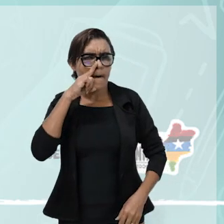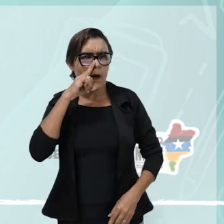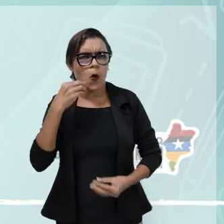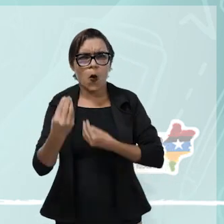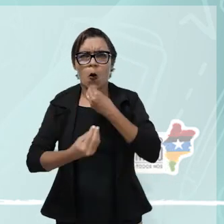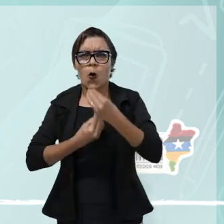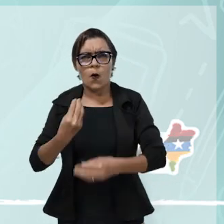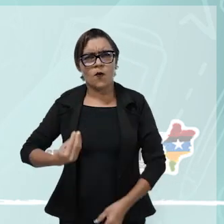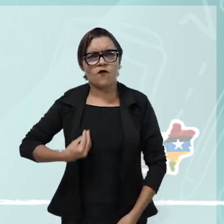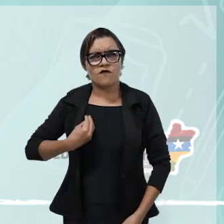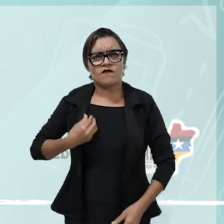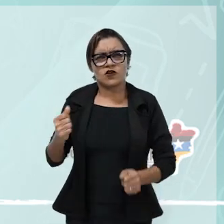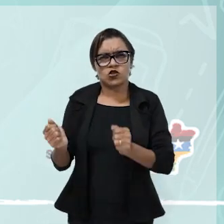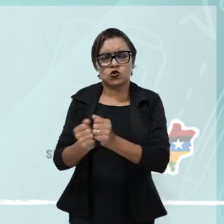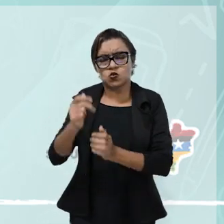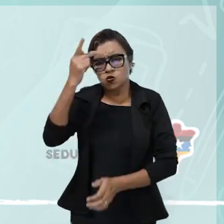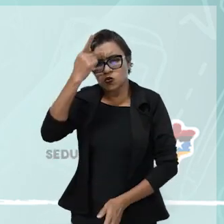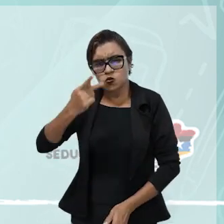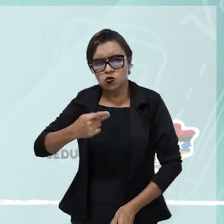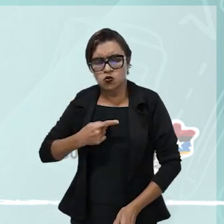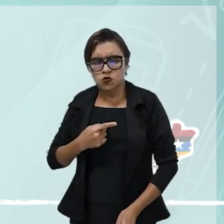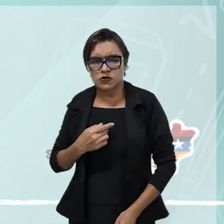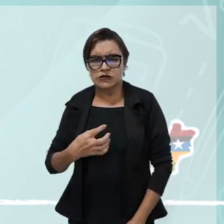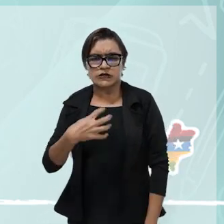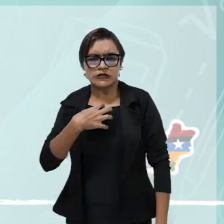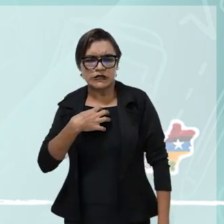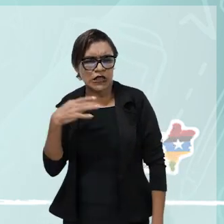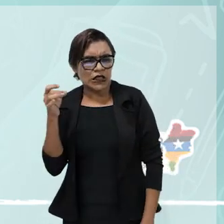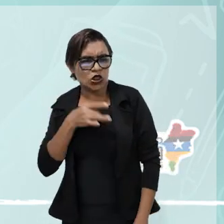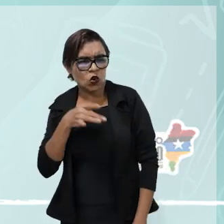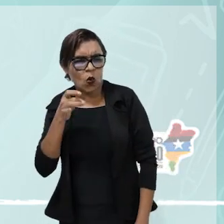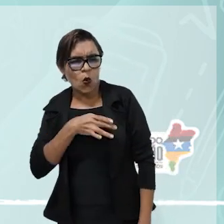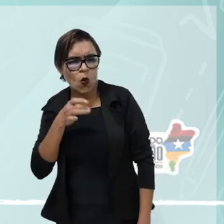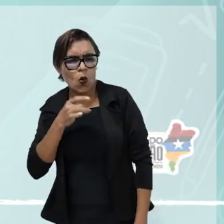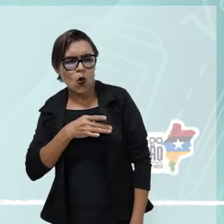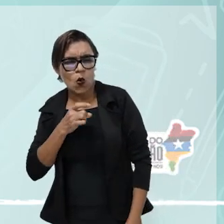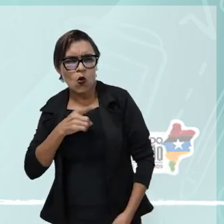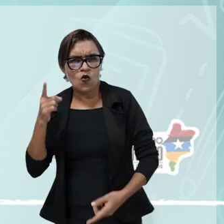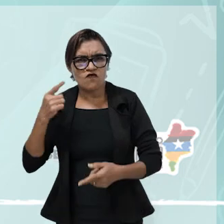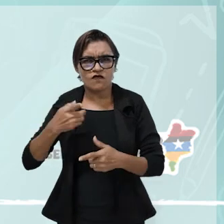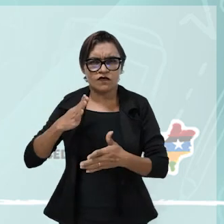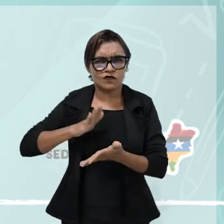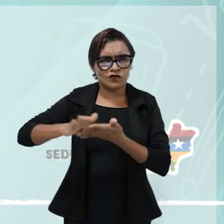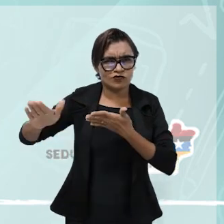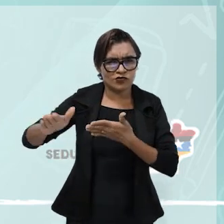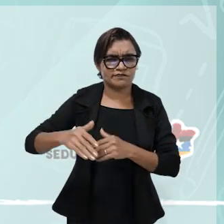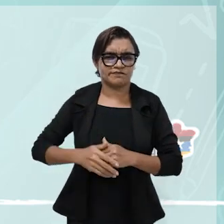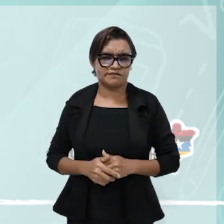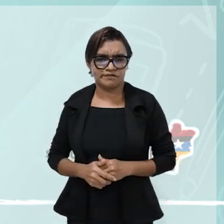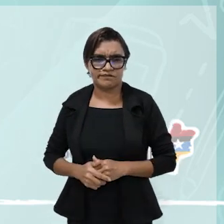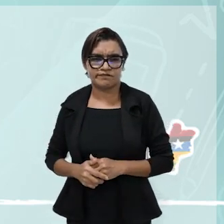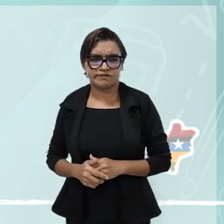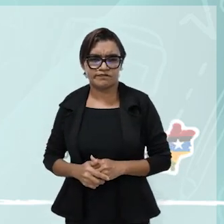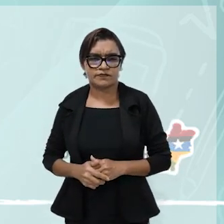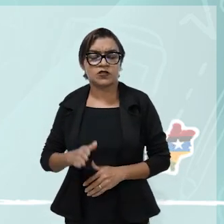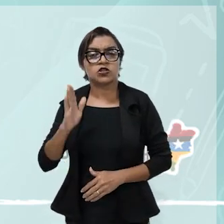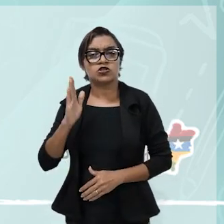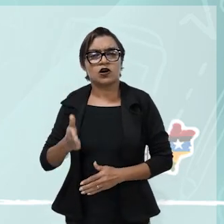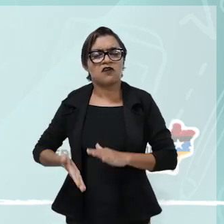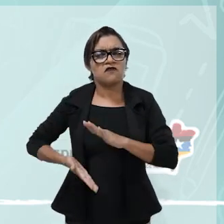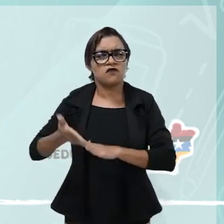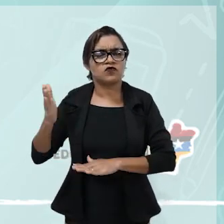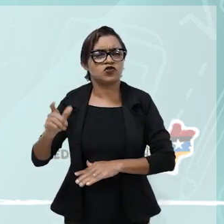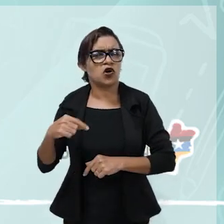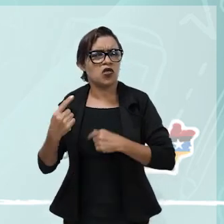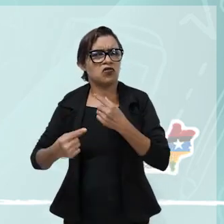nem posso fugir de mim. Com dor da gente fugia, antes que essa assim crescesse. Agora já fugiria de